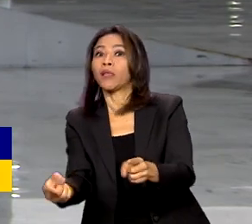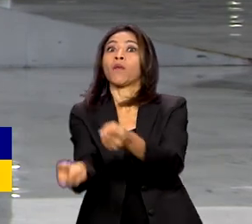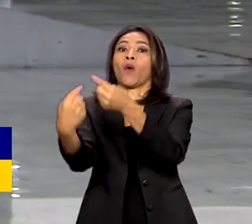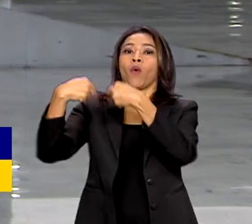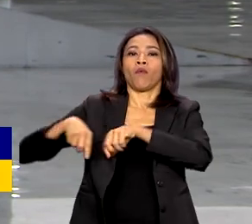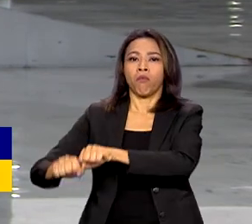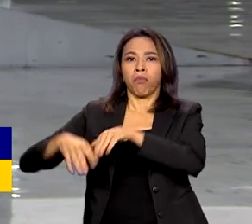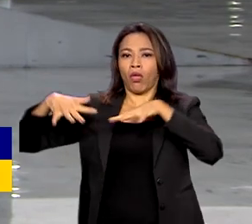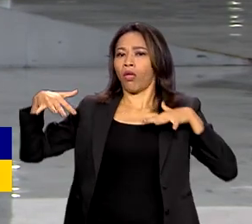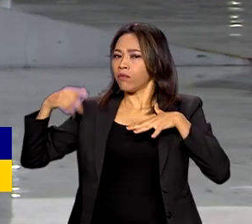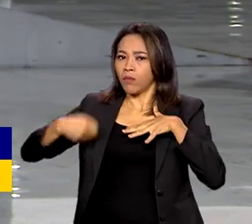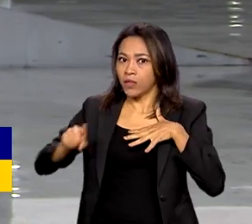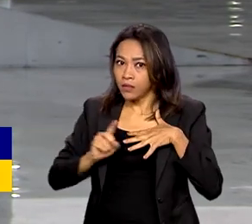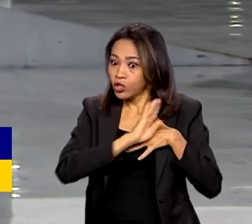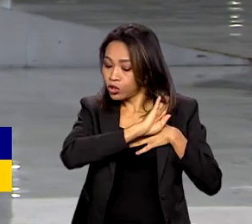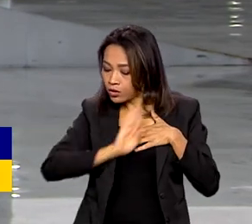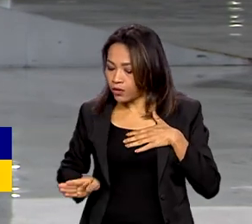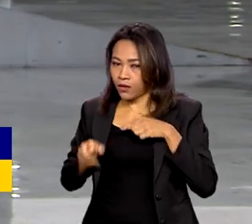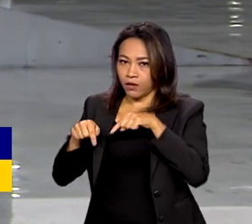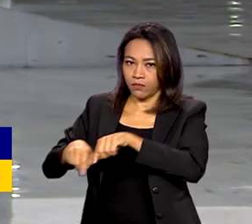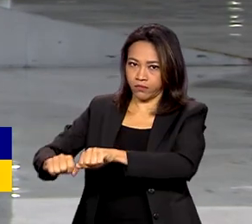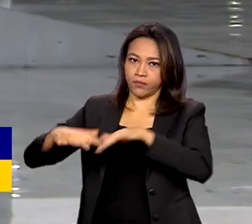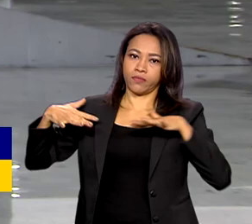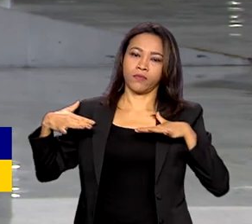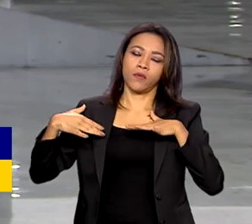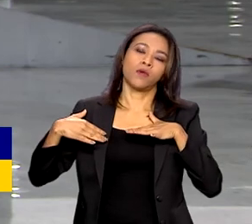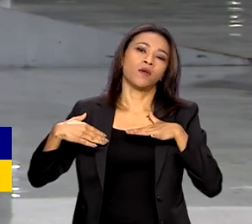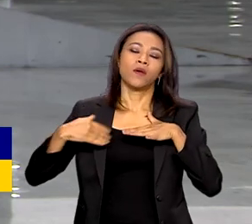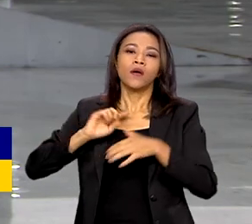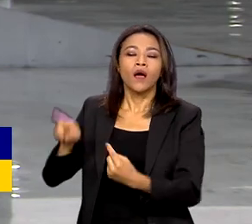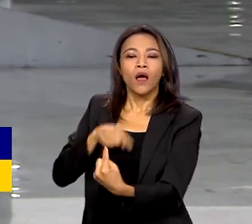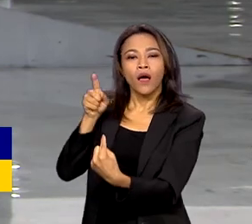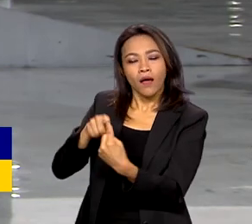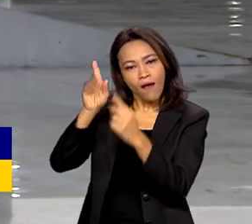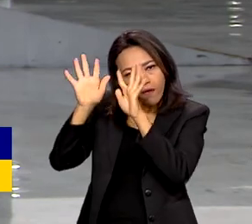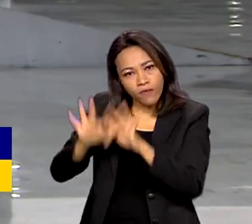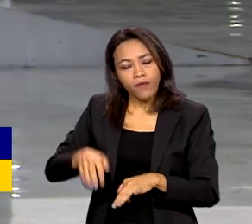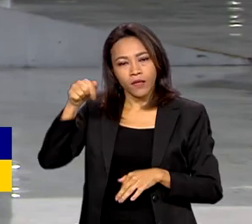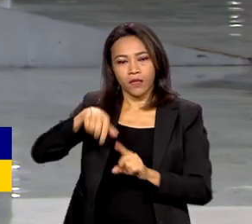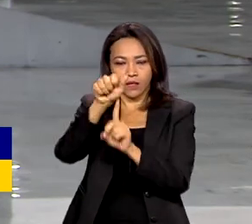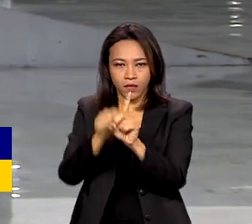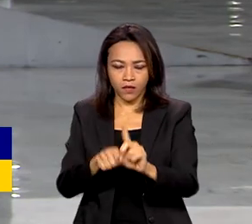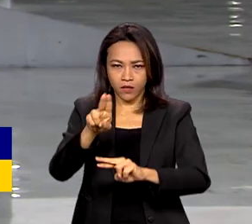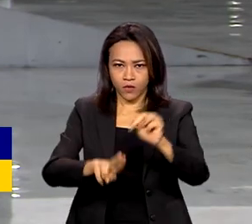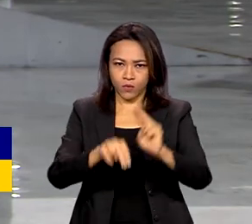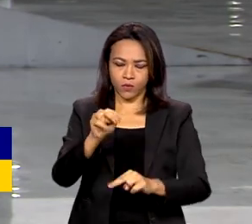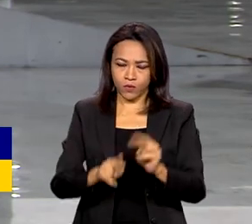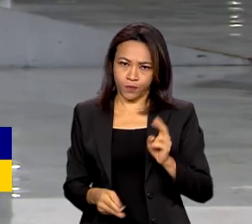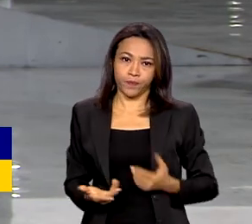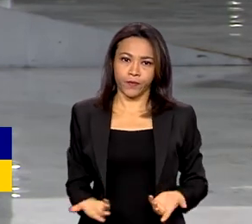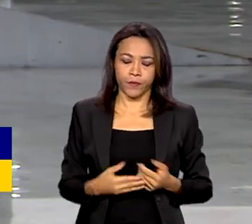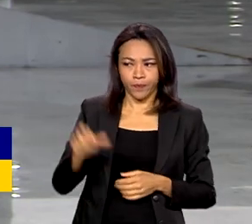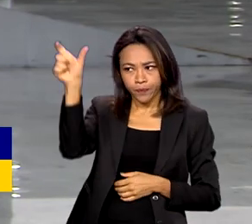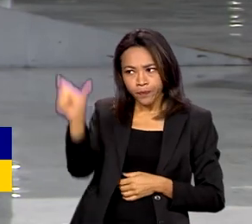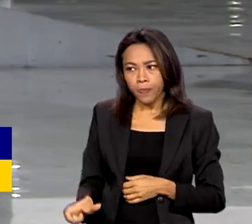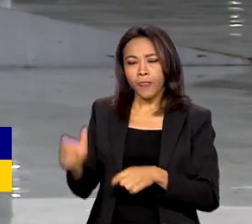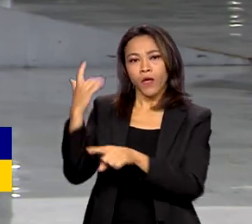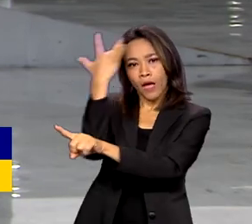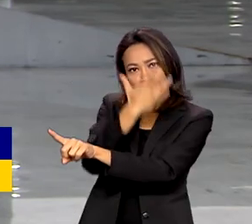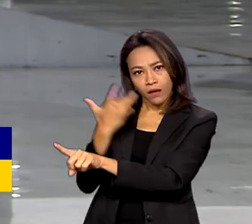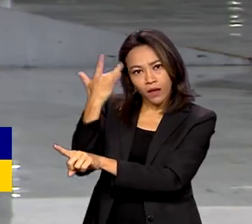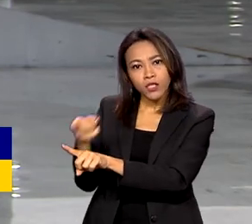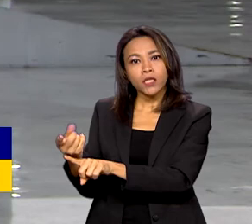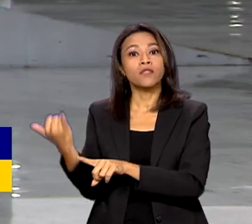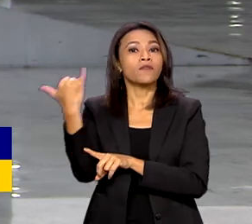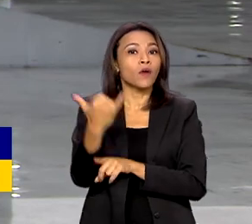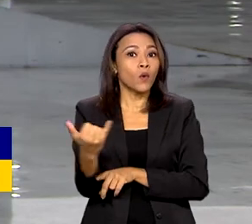o objetivo é votar, é encerrar a votação dessa matéria ainda neste mês de junho. Para o ministro da Fazenda, Fernando Haddad, o